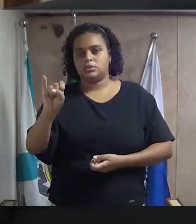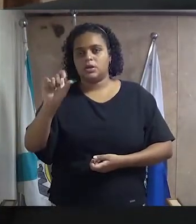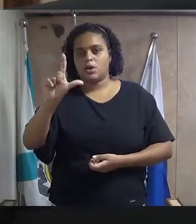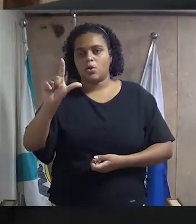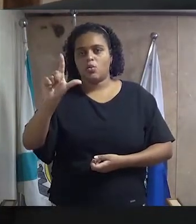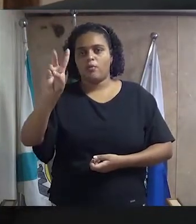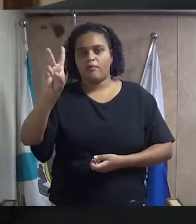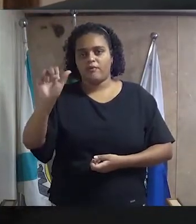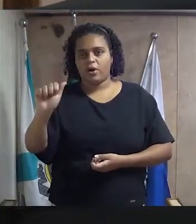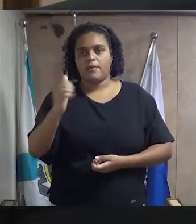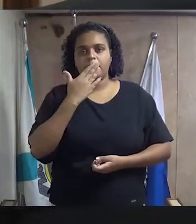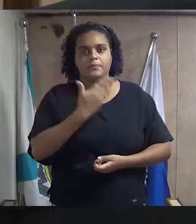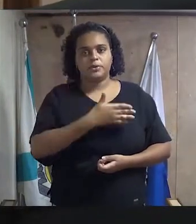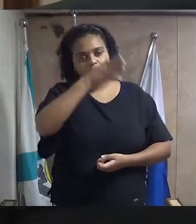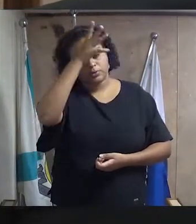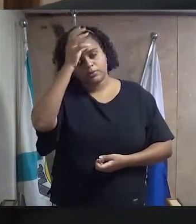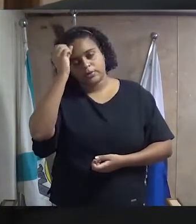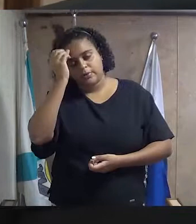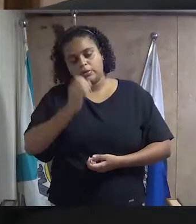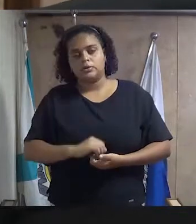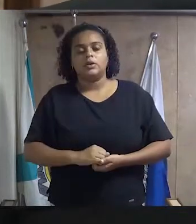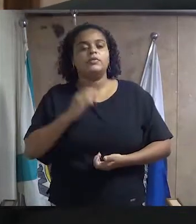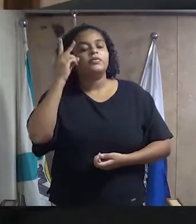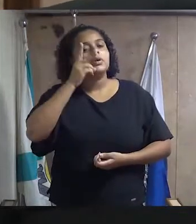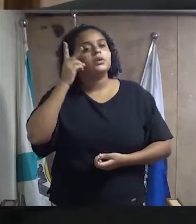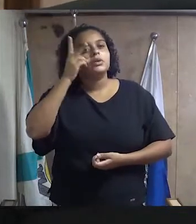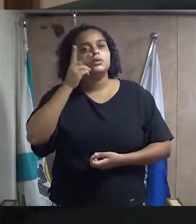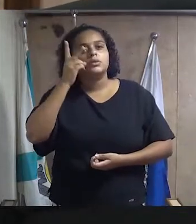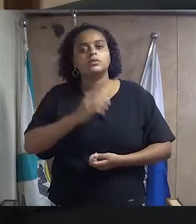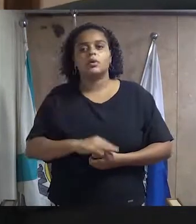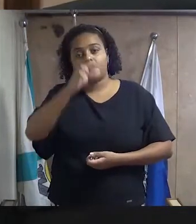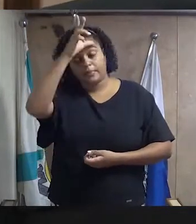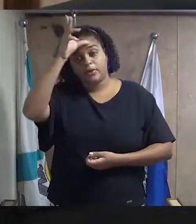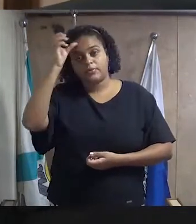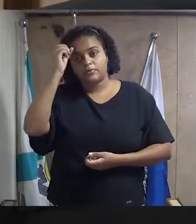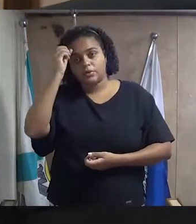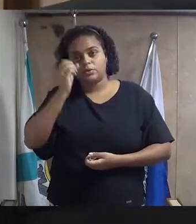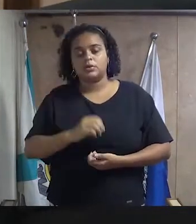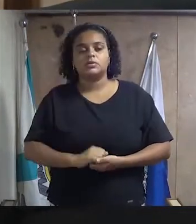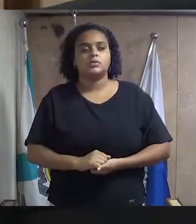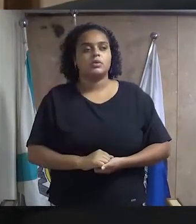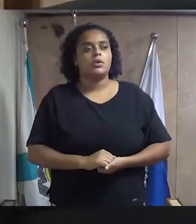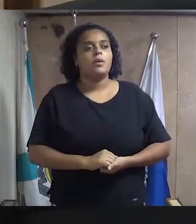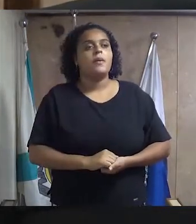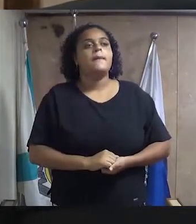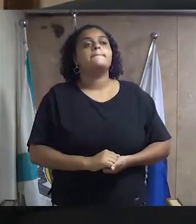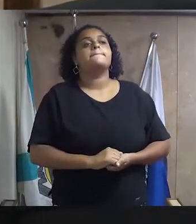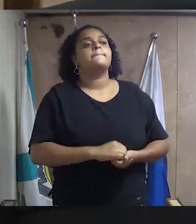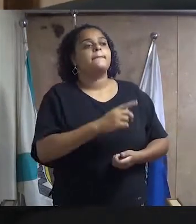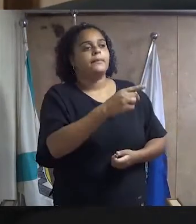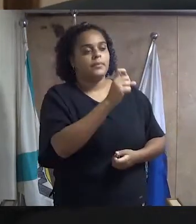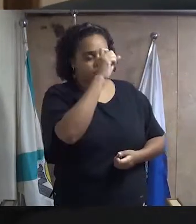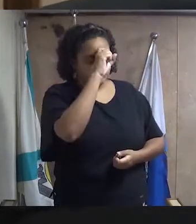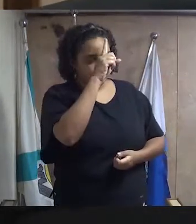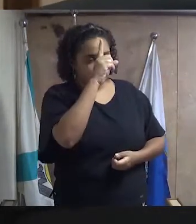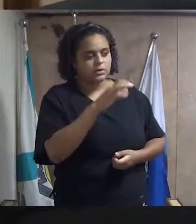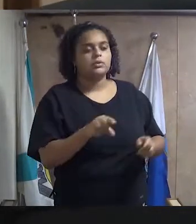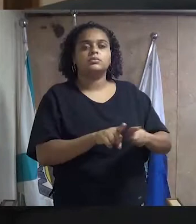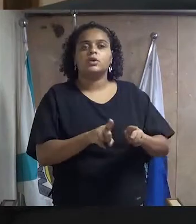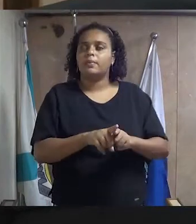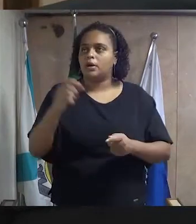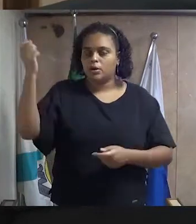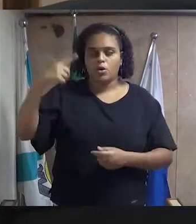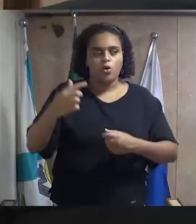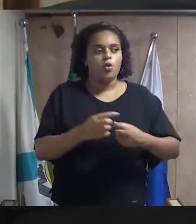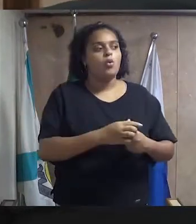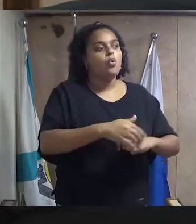perdão, solicitando ao excelentíssimo senhor vereador, senhor prefeito, saneamento básico, iluminação pública, asfalto